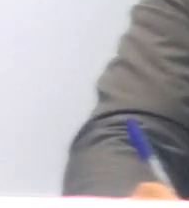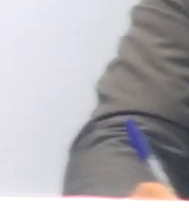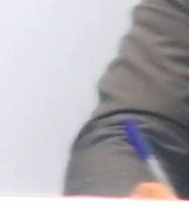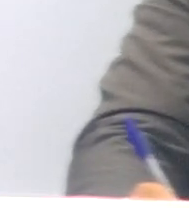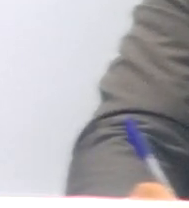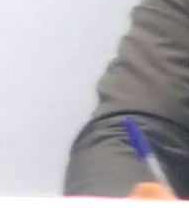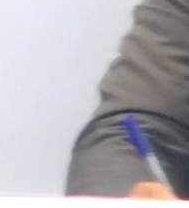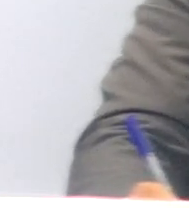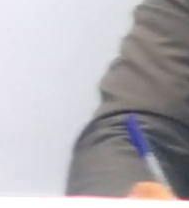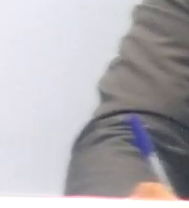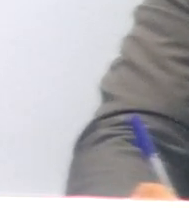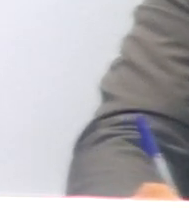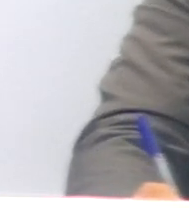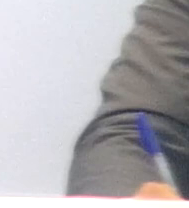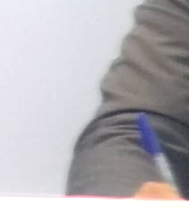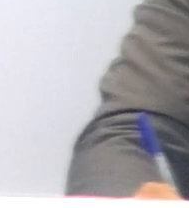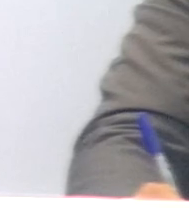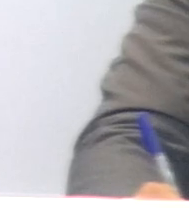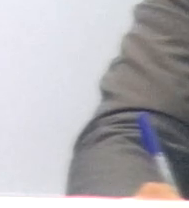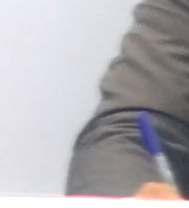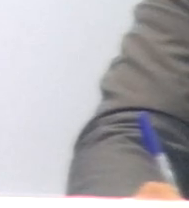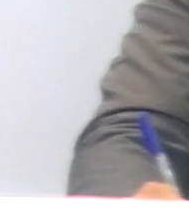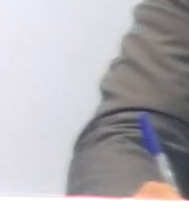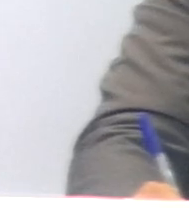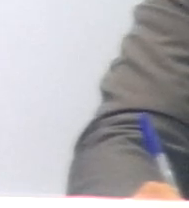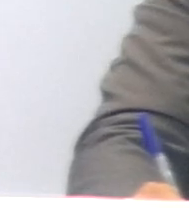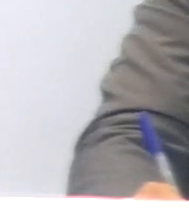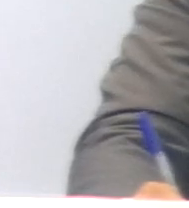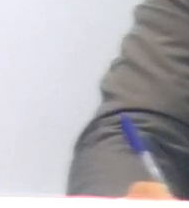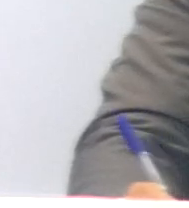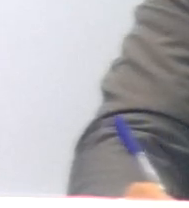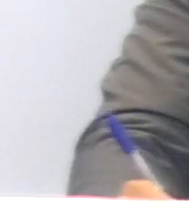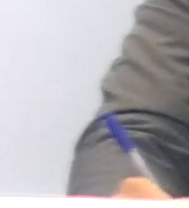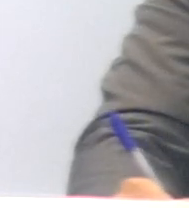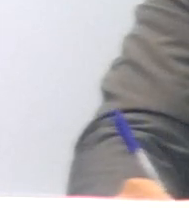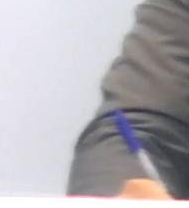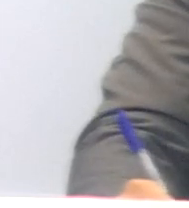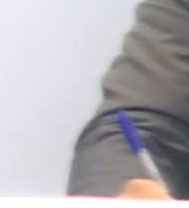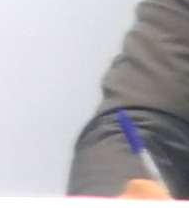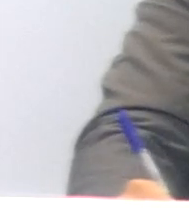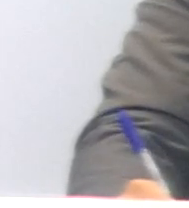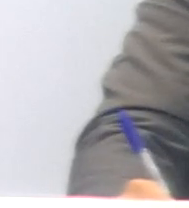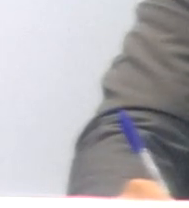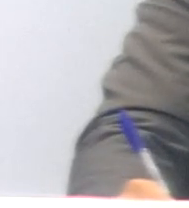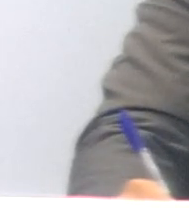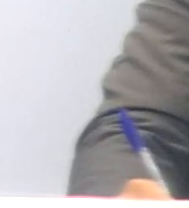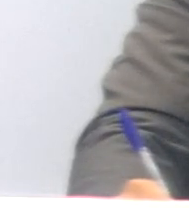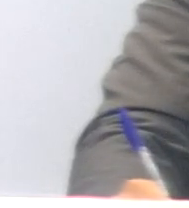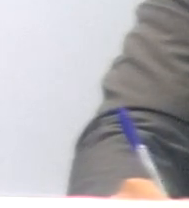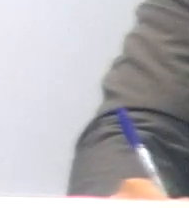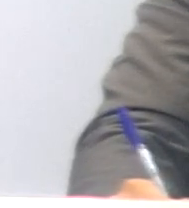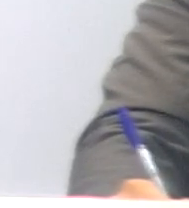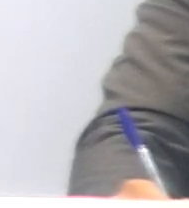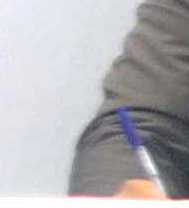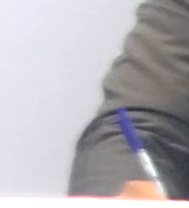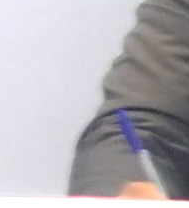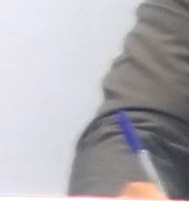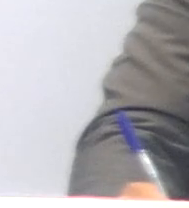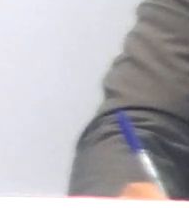ainda Como disse bem o Júlio numa CPI a gente pode audiência pública a gente não